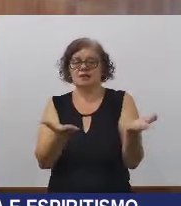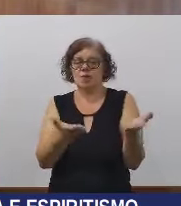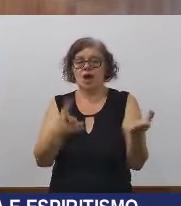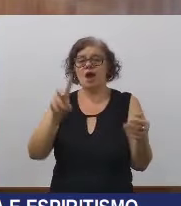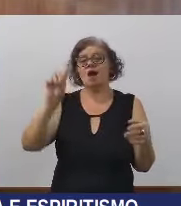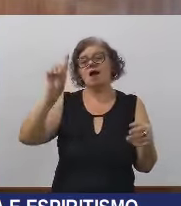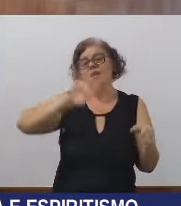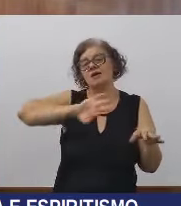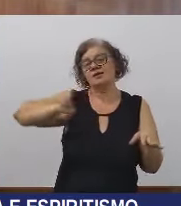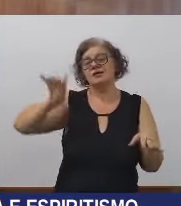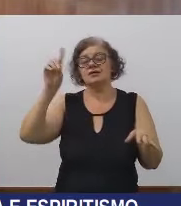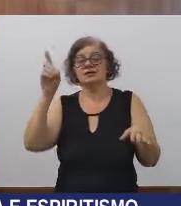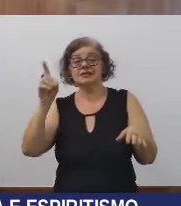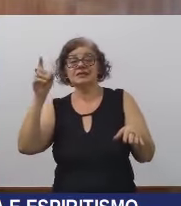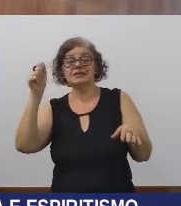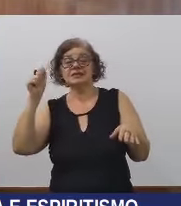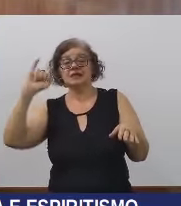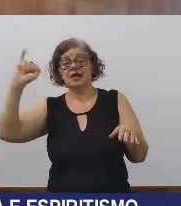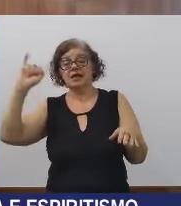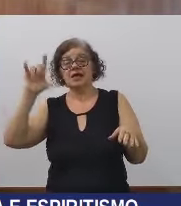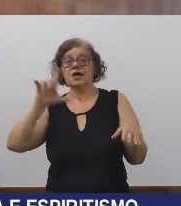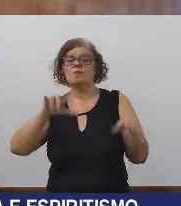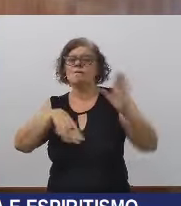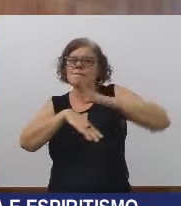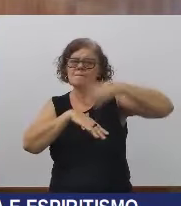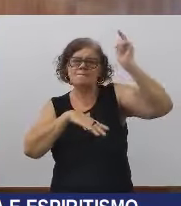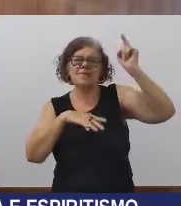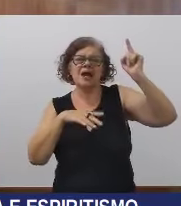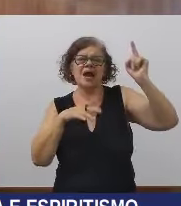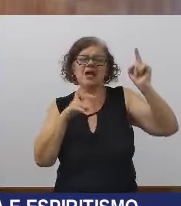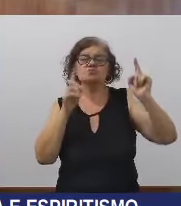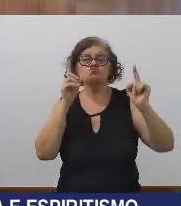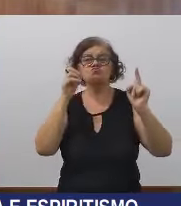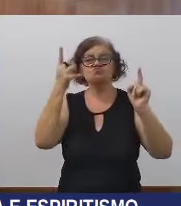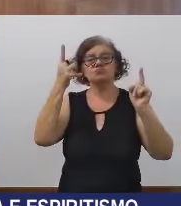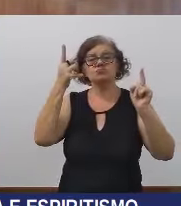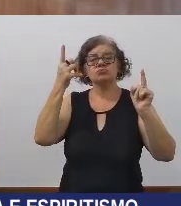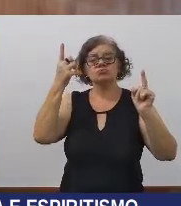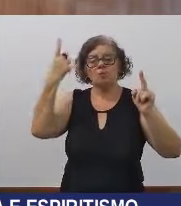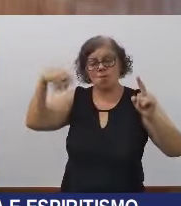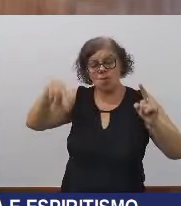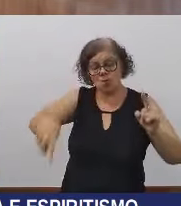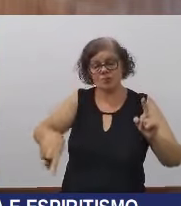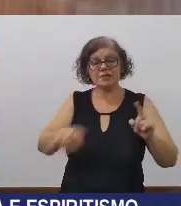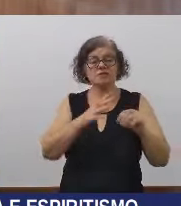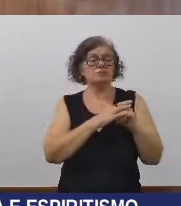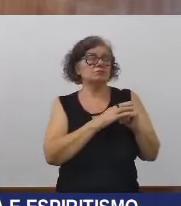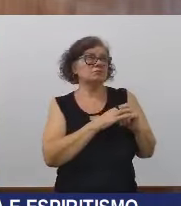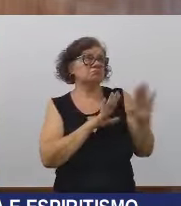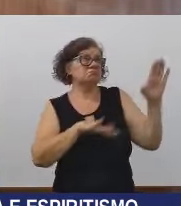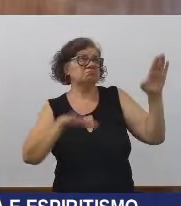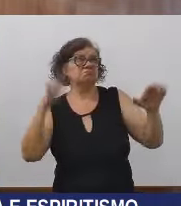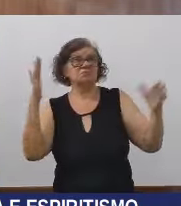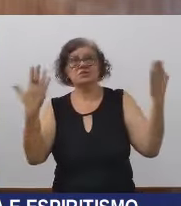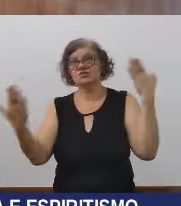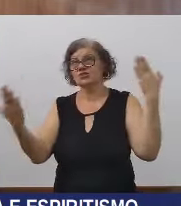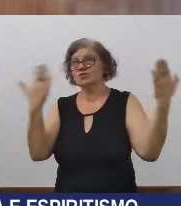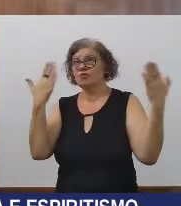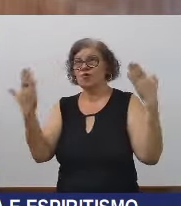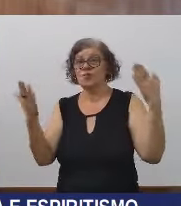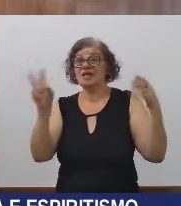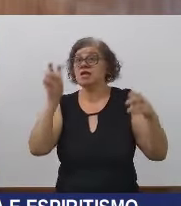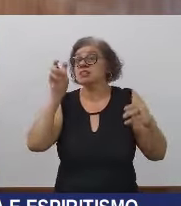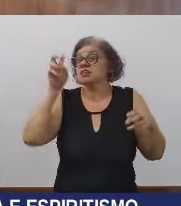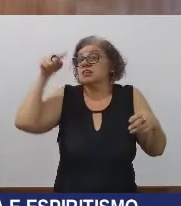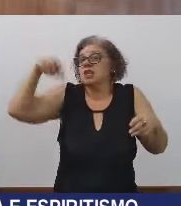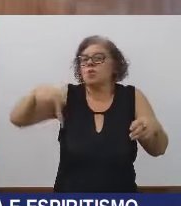Ele ganhou uma soma considerável, mais de 1 milhão de libras esterlinas, seria equivalente a mais de